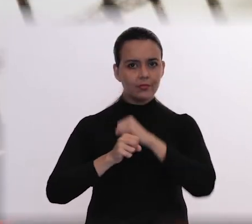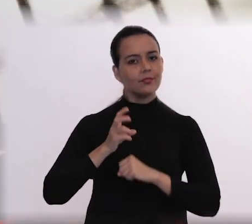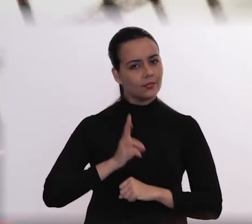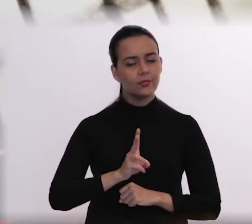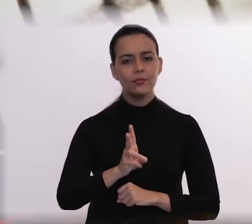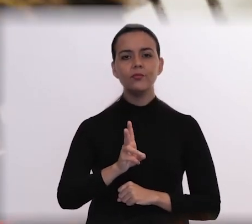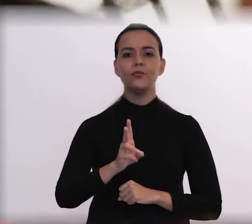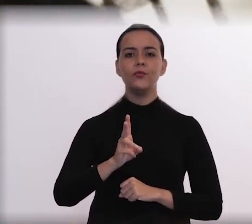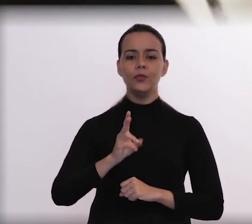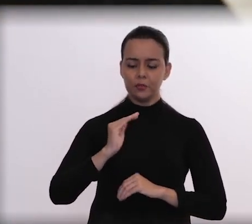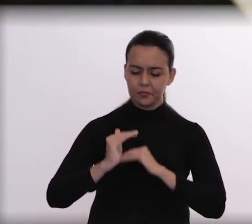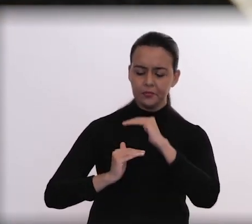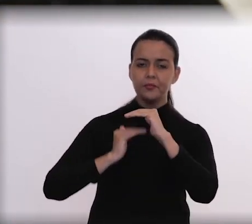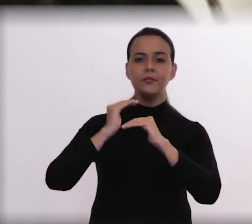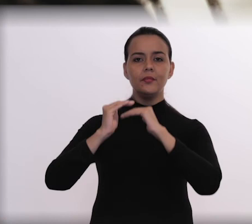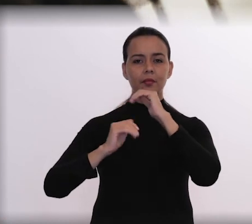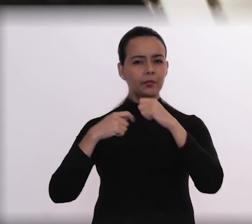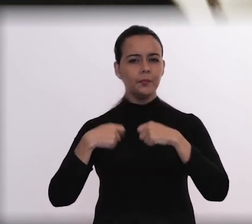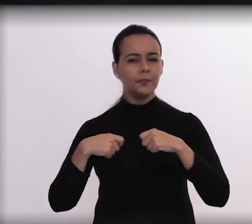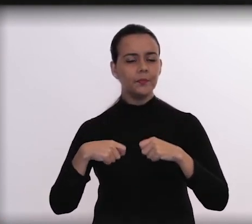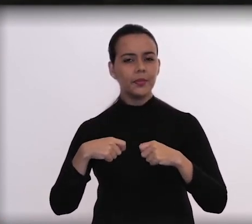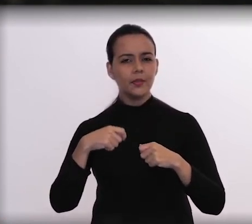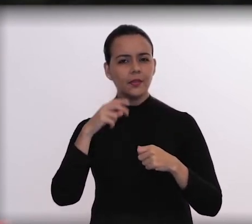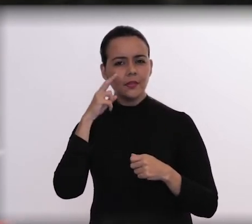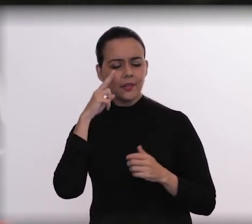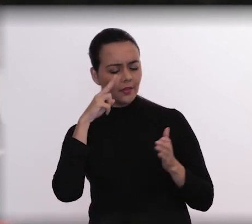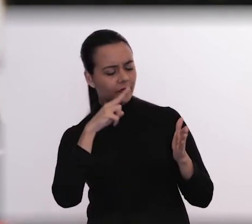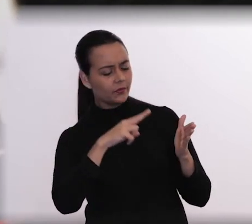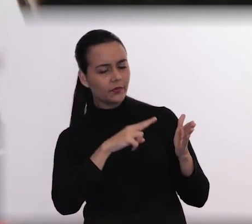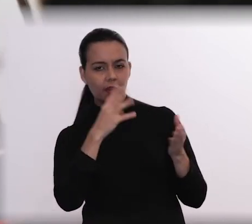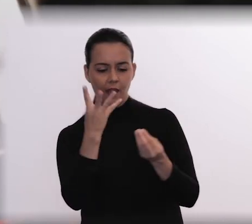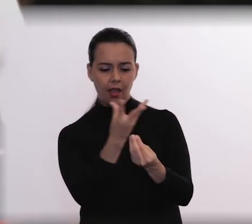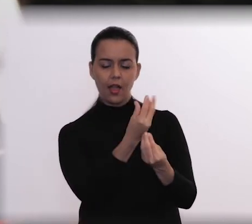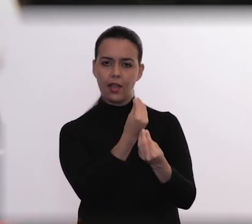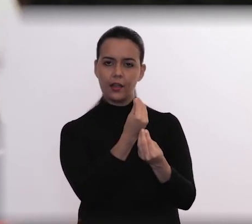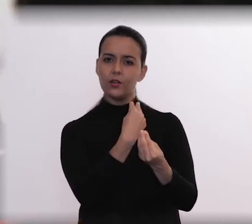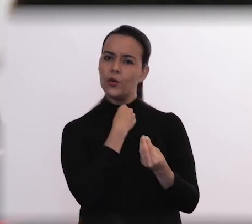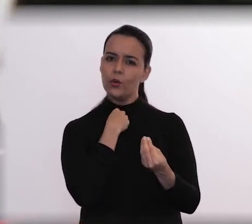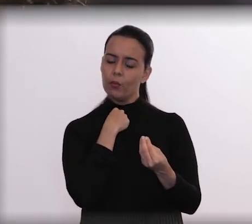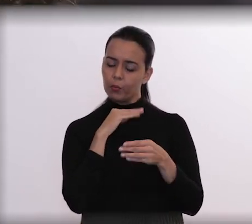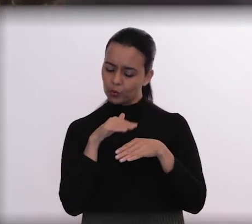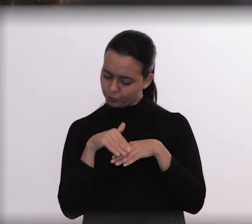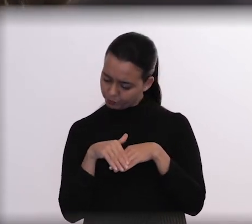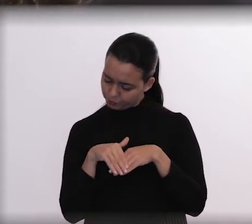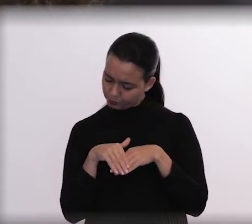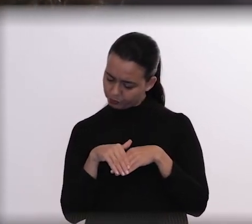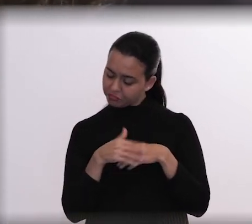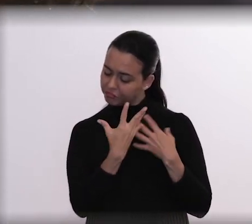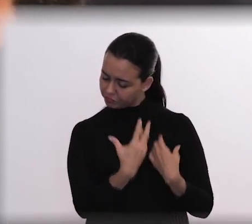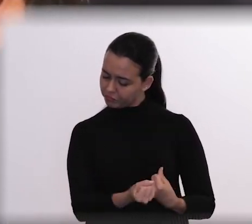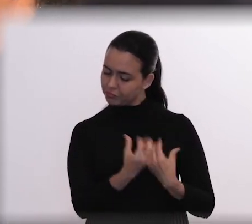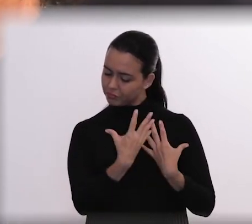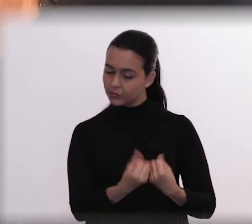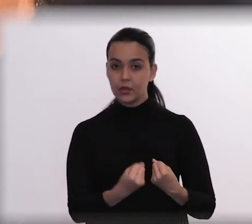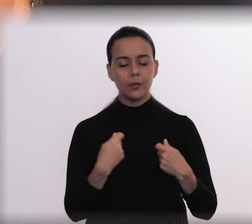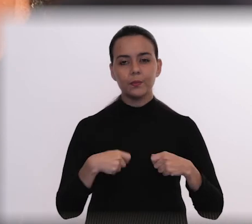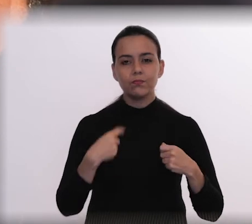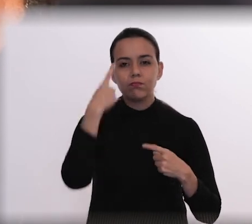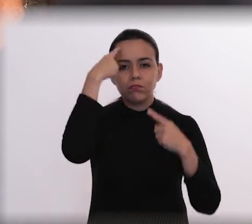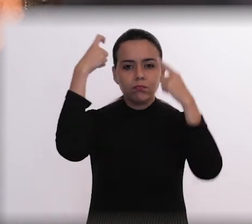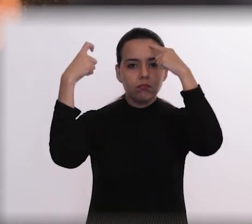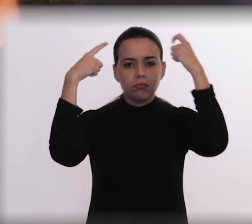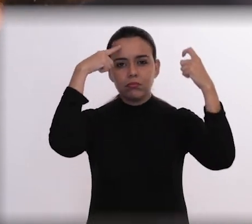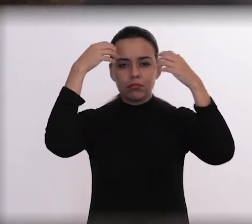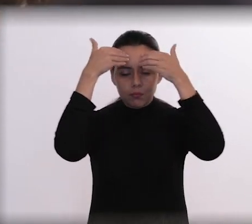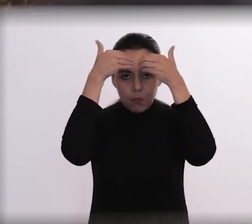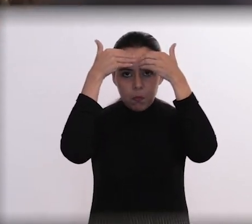Quer dizer, se seguirmos um pouco esses passos, se não abaixarmos a cabeça, né, se continuarmos produzindo, eu acho que aí a gente